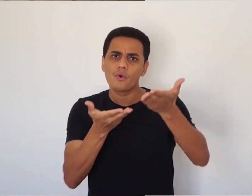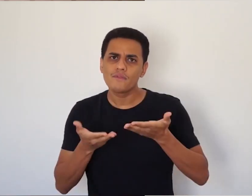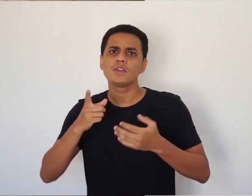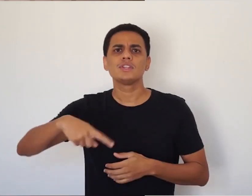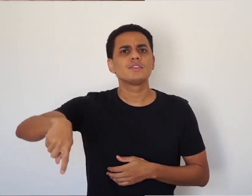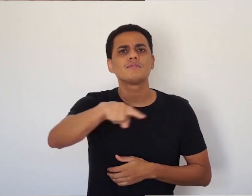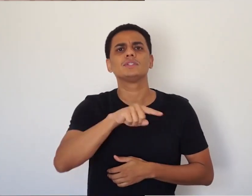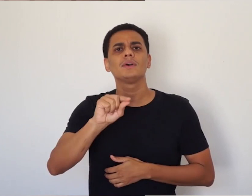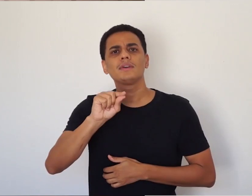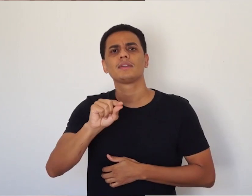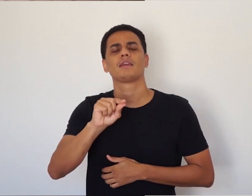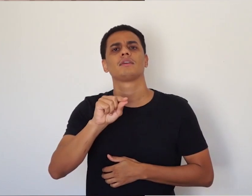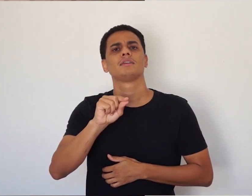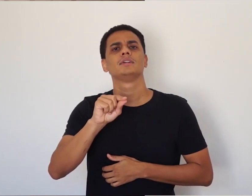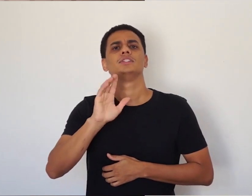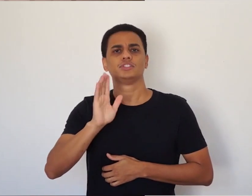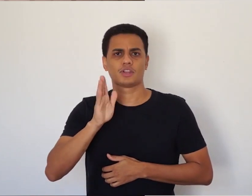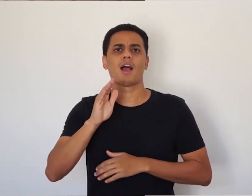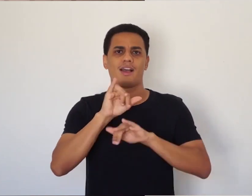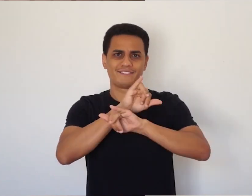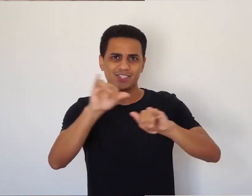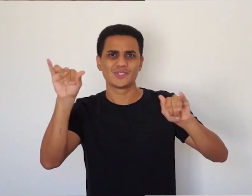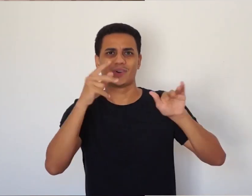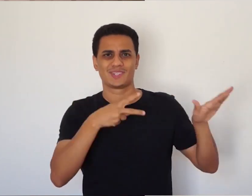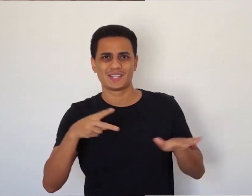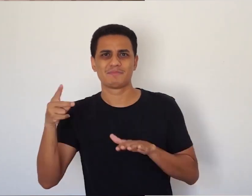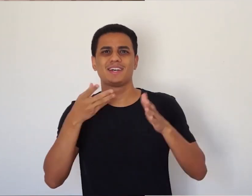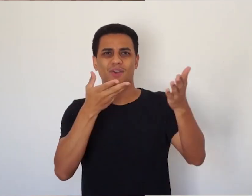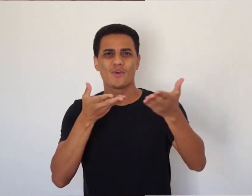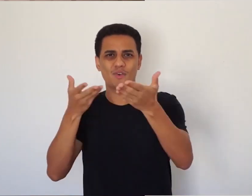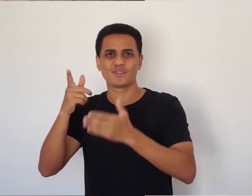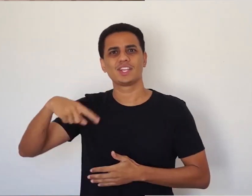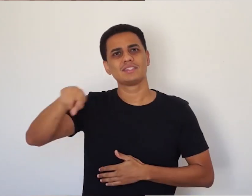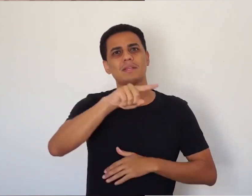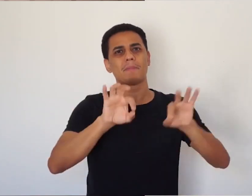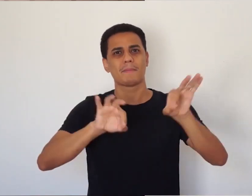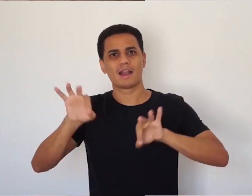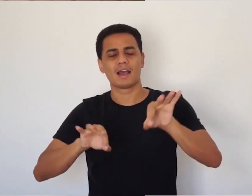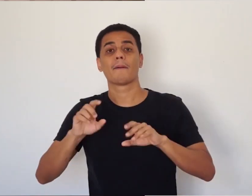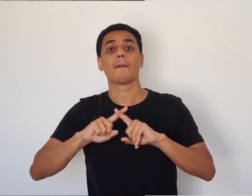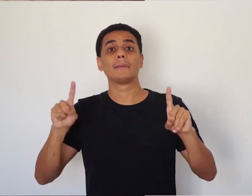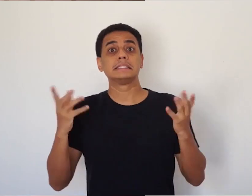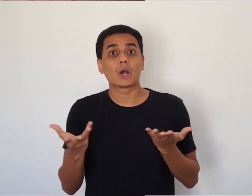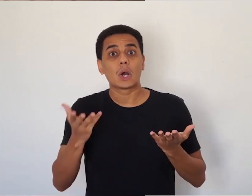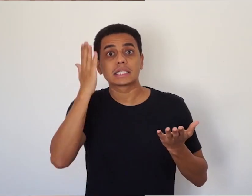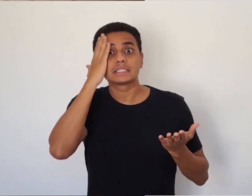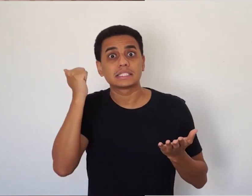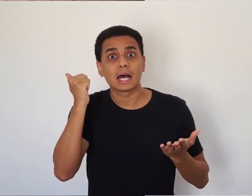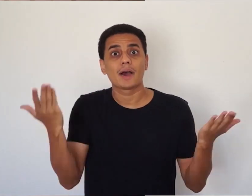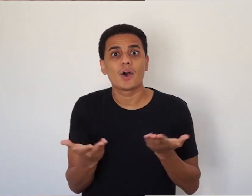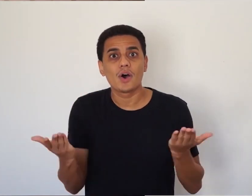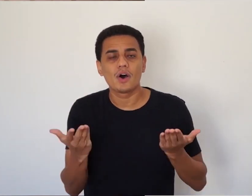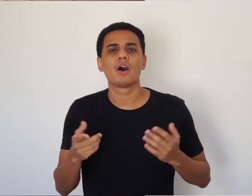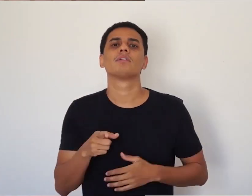família, nós queremos convidar você a separar, não é? Nós já mandamos durante essa semana o convite para preparar a igreja, mas